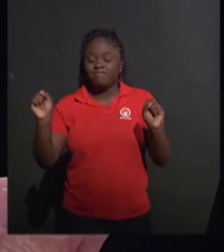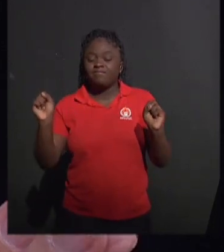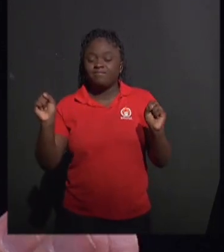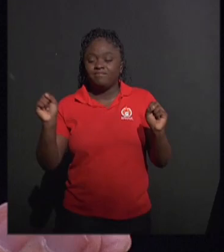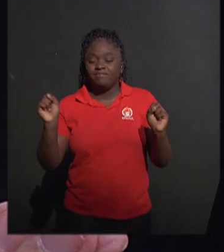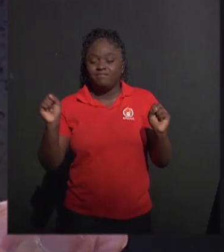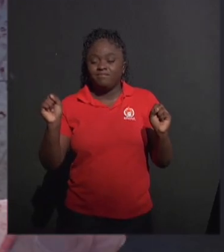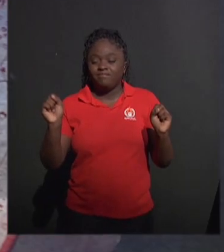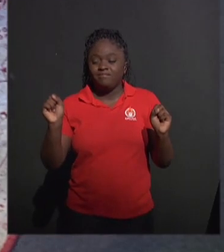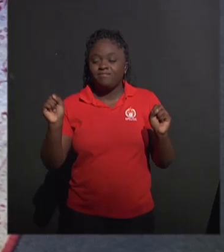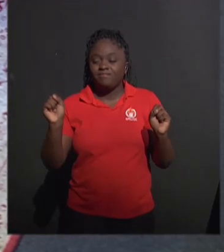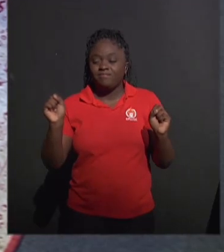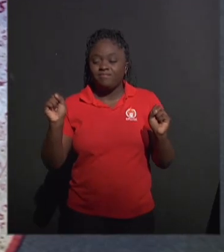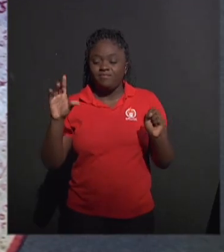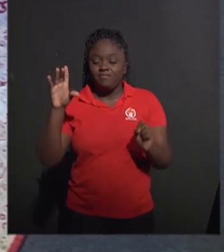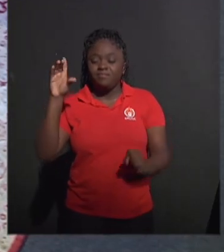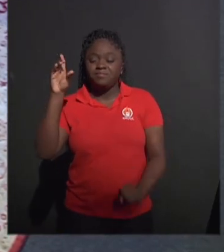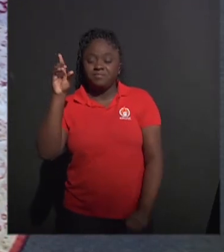pode uma mãe